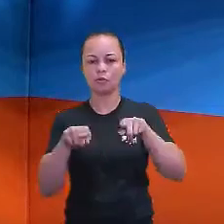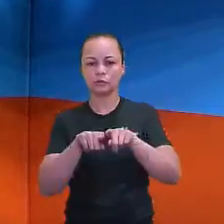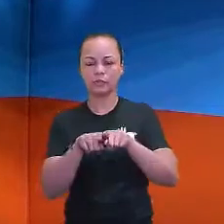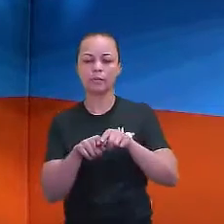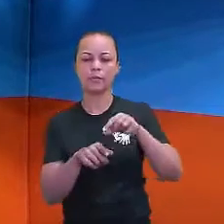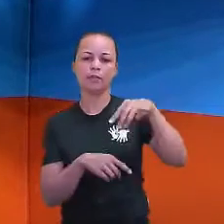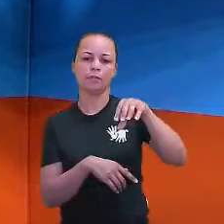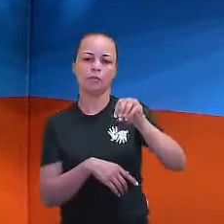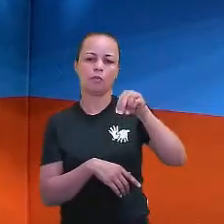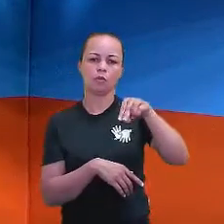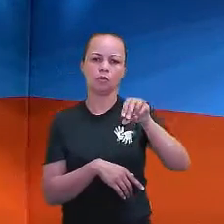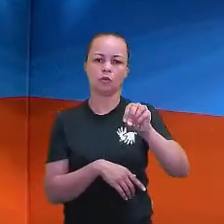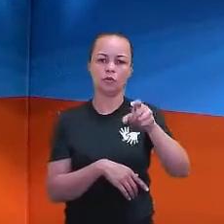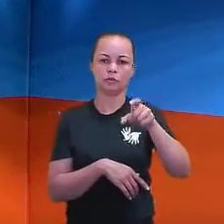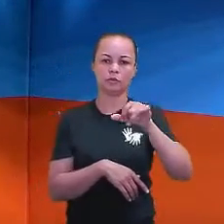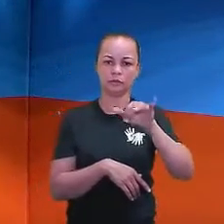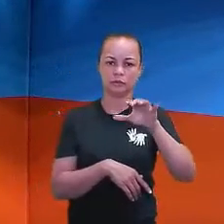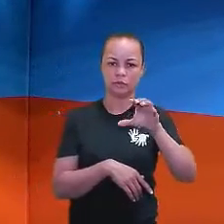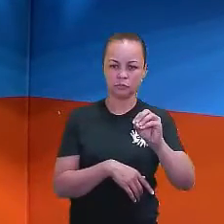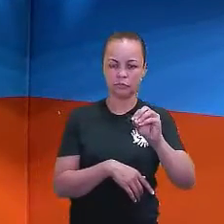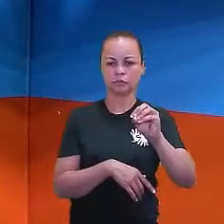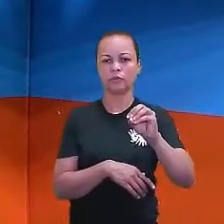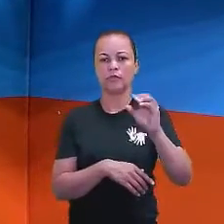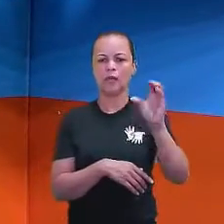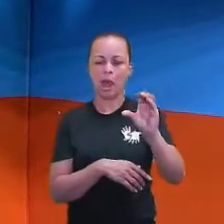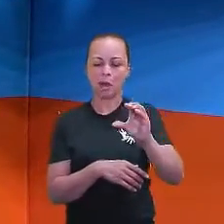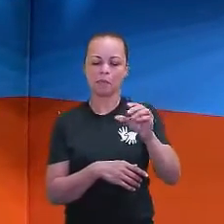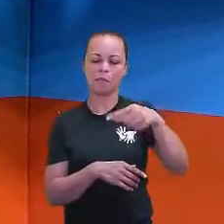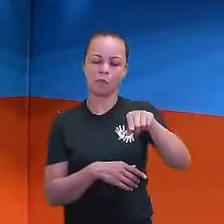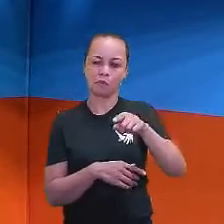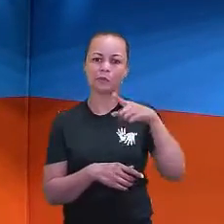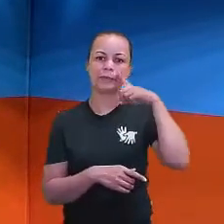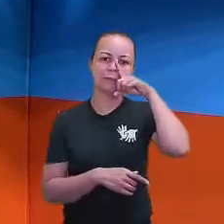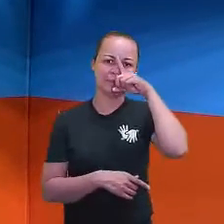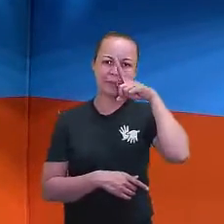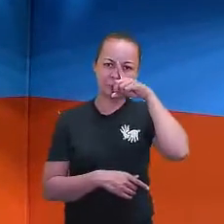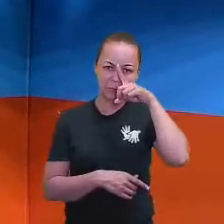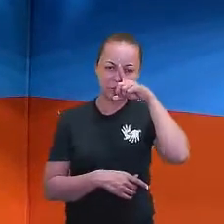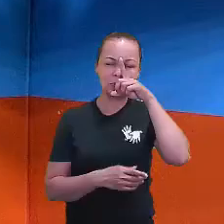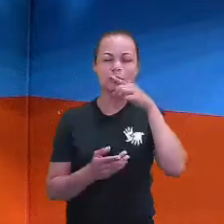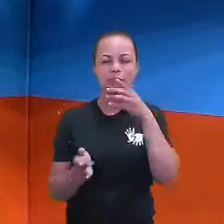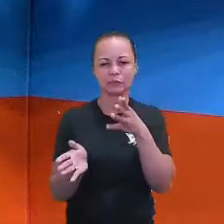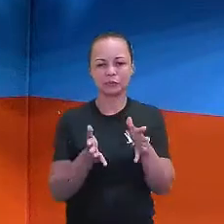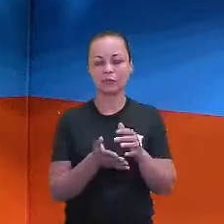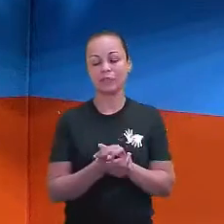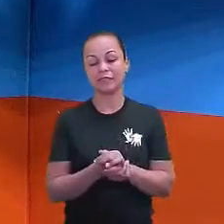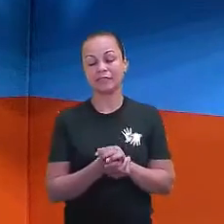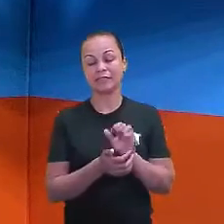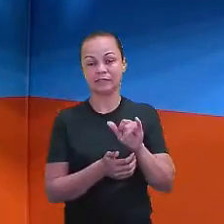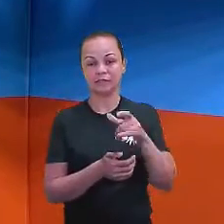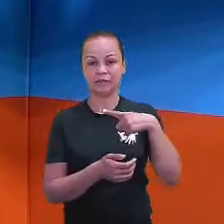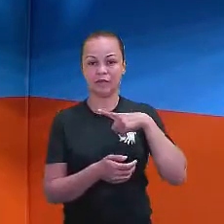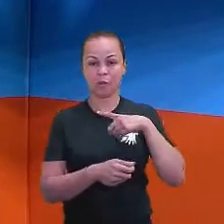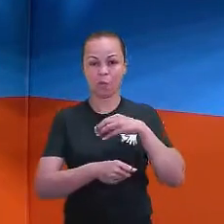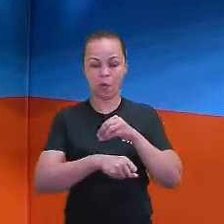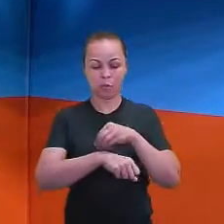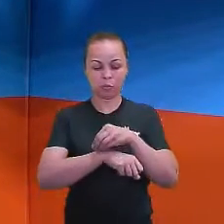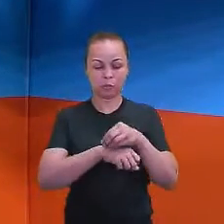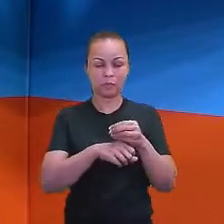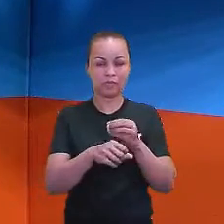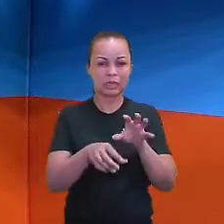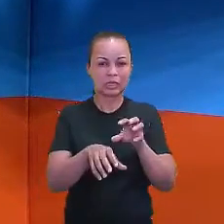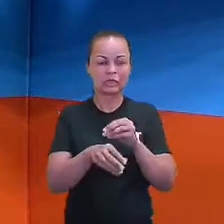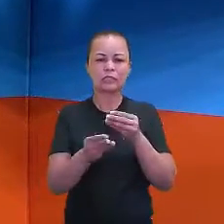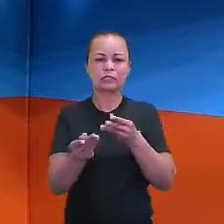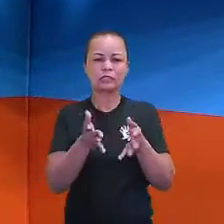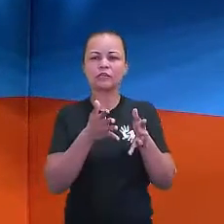muito perigoso para a saúde humana. Tá? Pode levar você, se você tiver uma intoxicação com o monóxido de carbono, a óbito, porque você vai